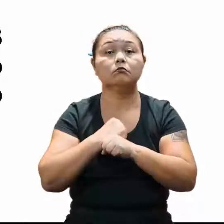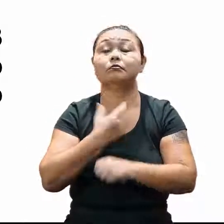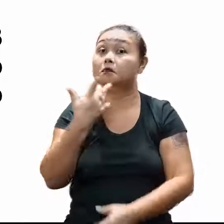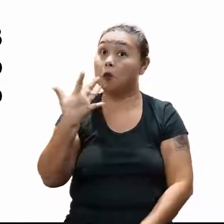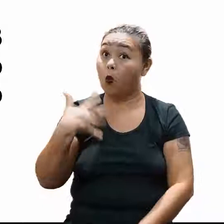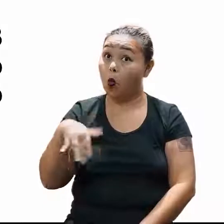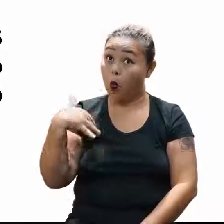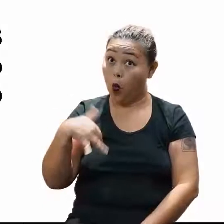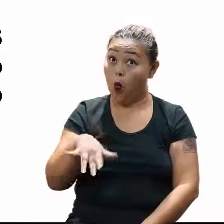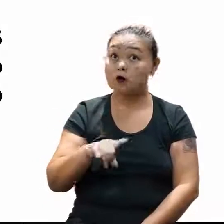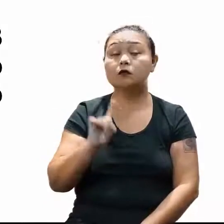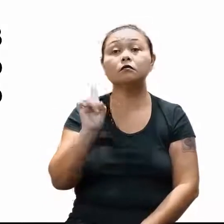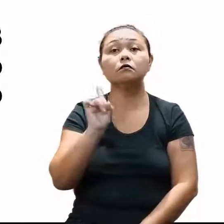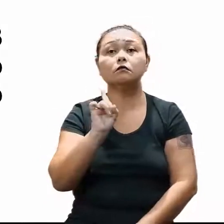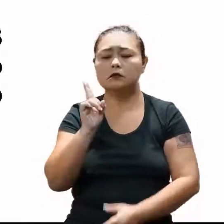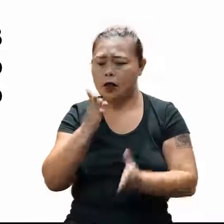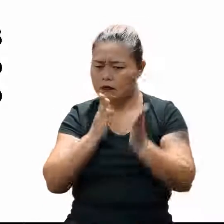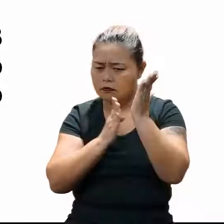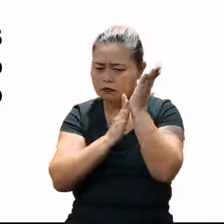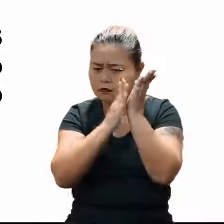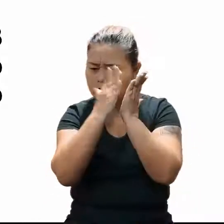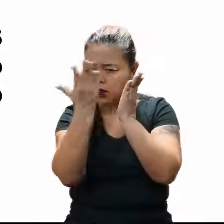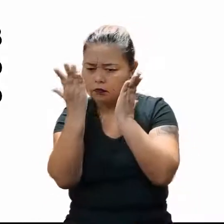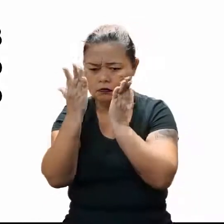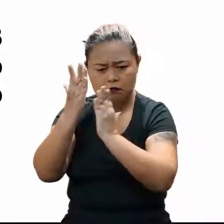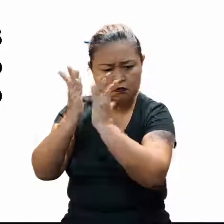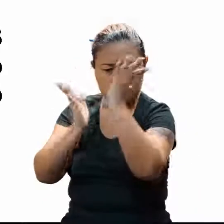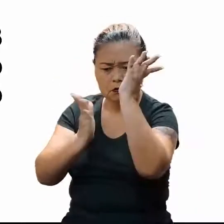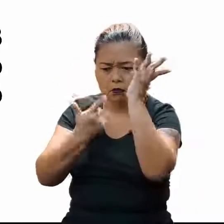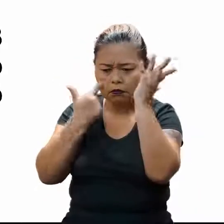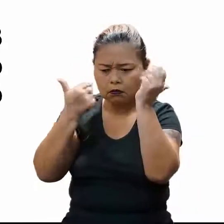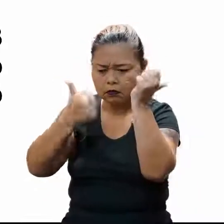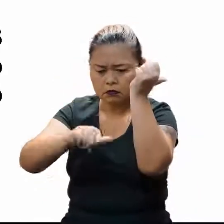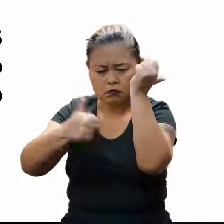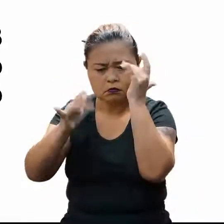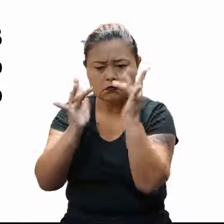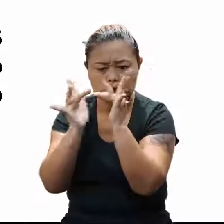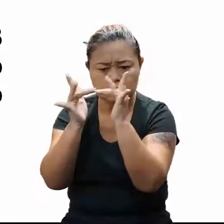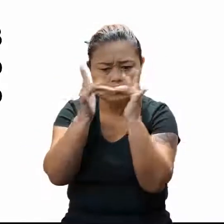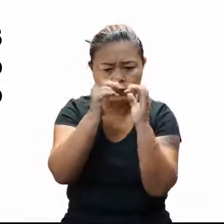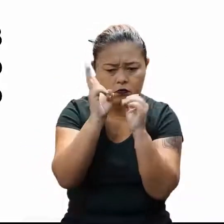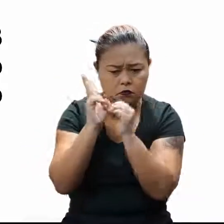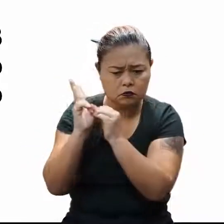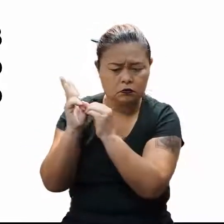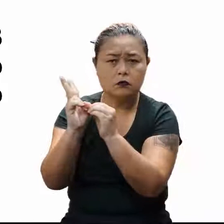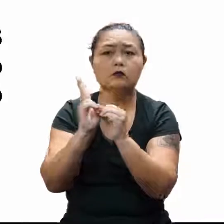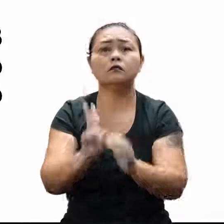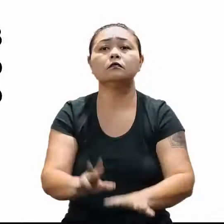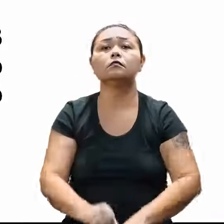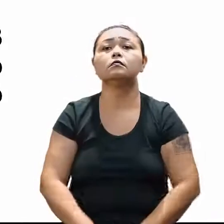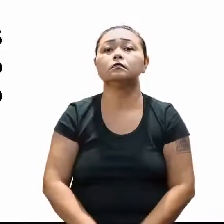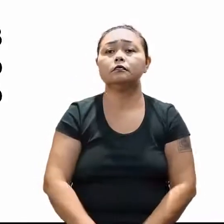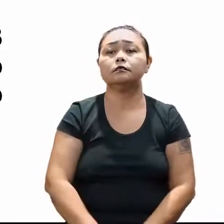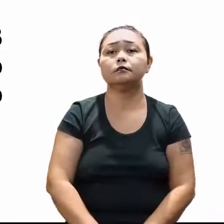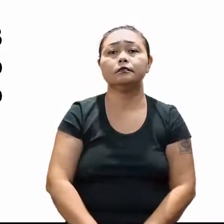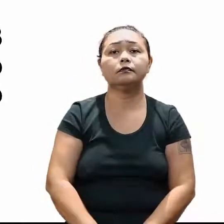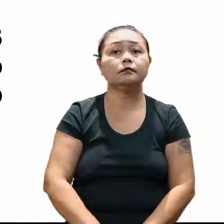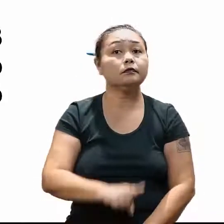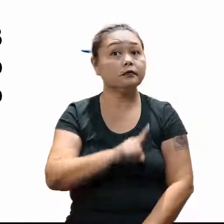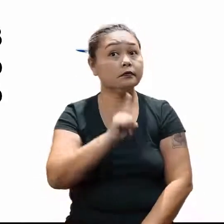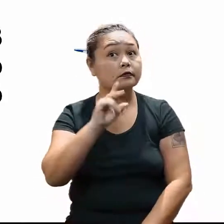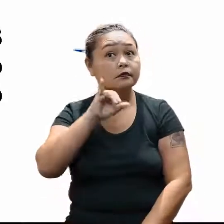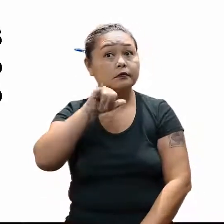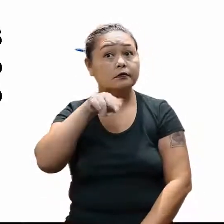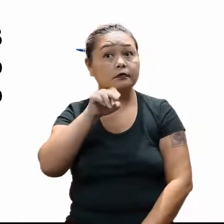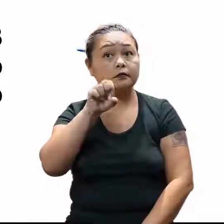Pois é. E abrindo picada, fazendo reconhecimento, contato com os indígenas. Vai lá do